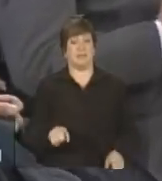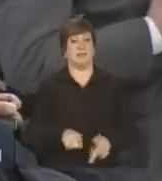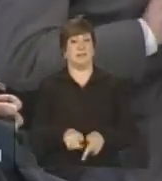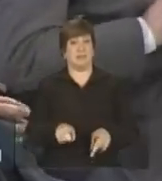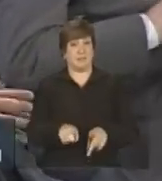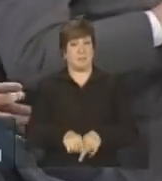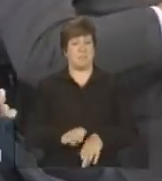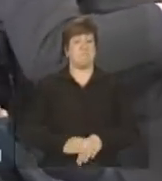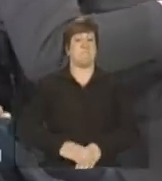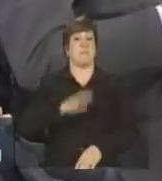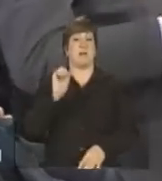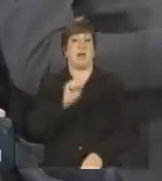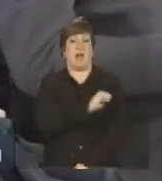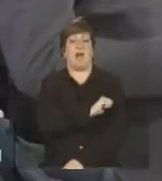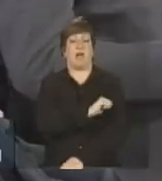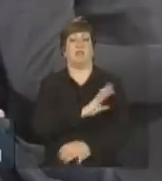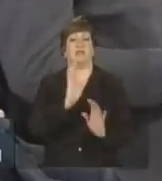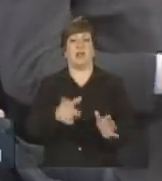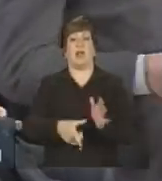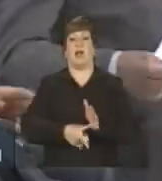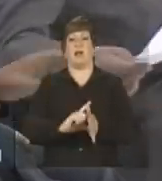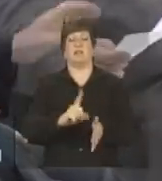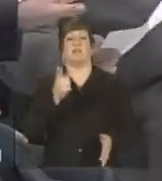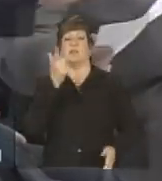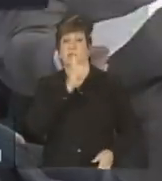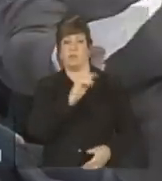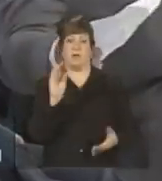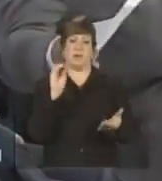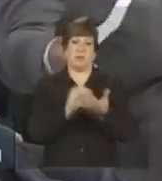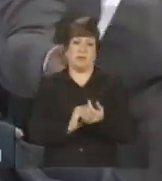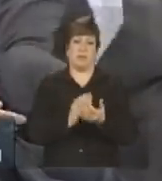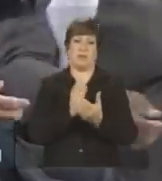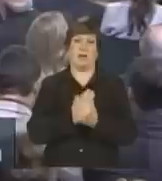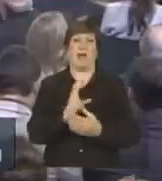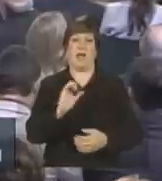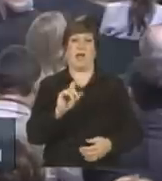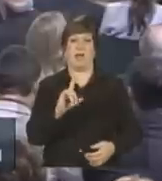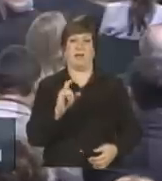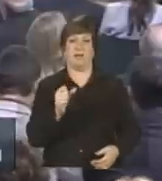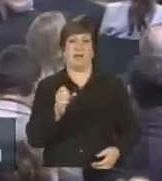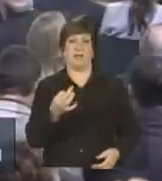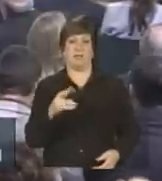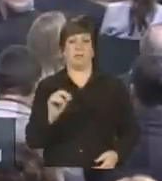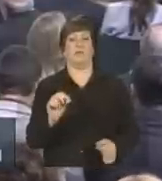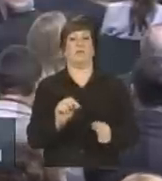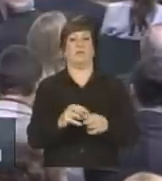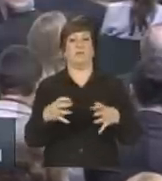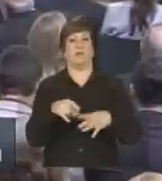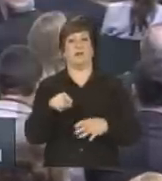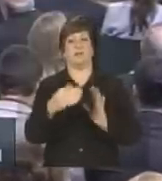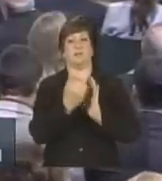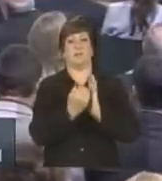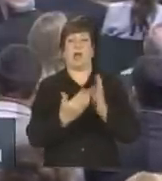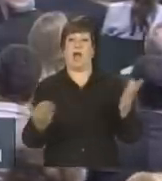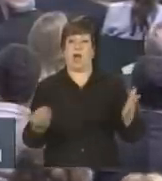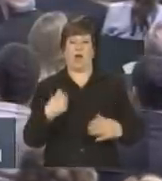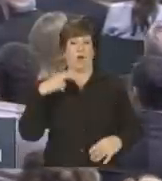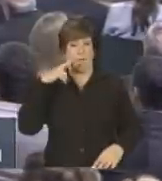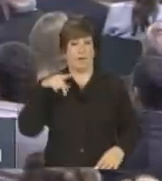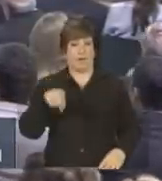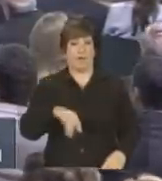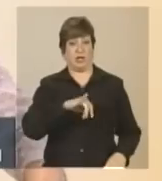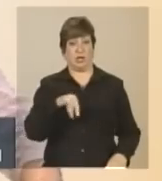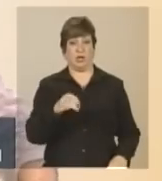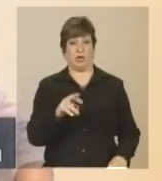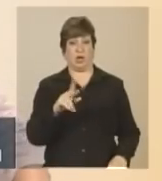estudantes já tinham se cadastrado para fazer jus a esse programa. Estou vendo agora o Jorge passar